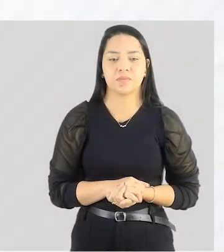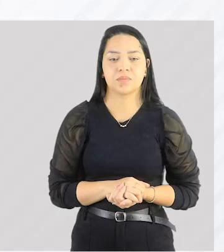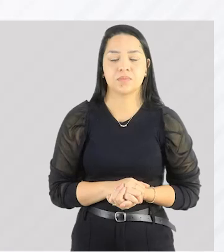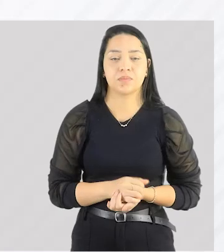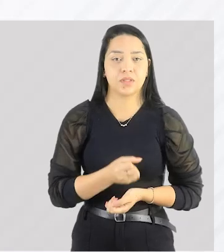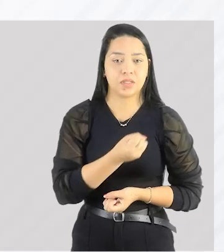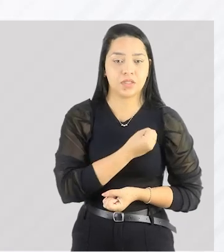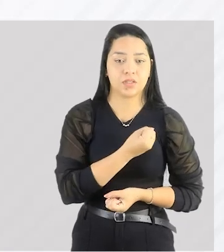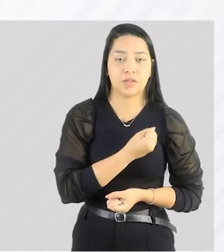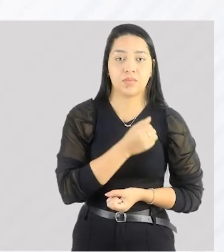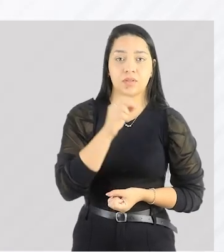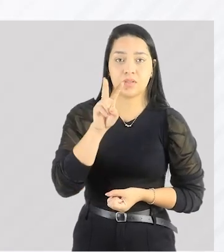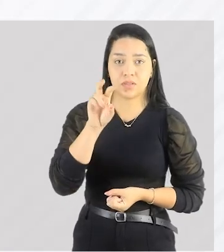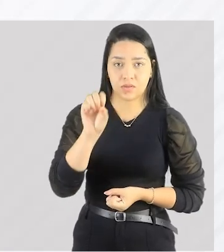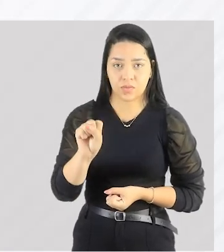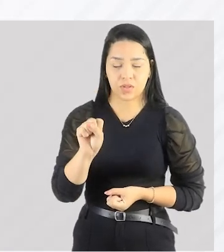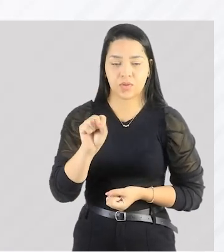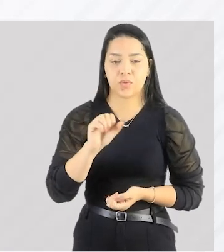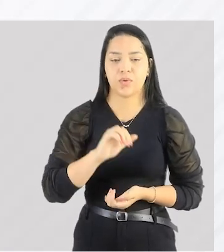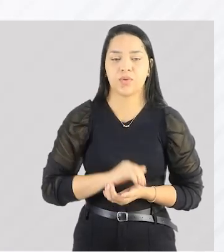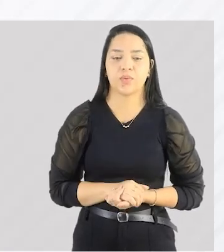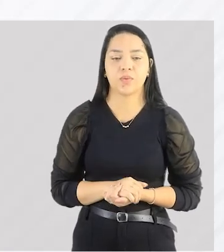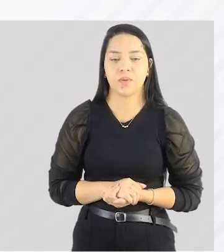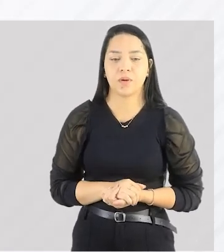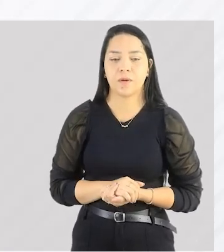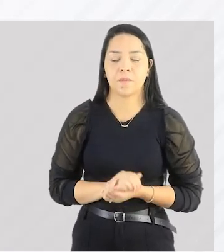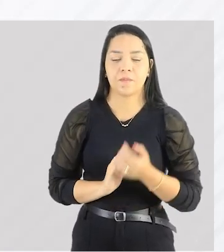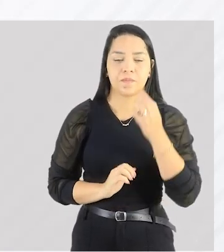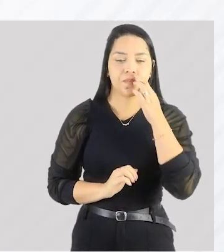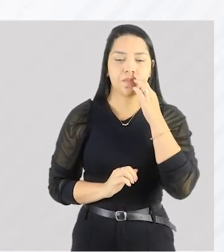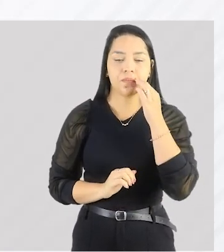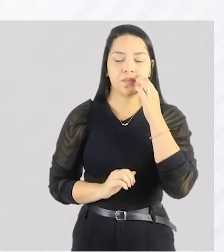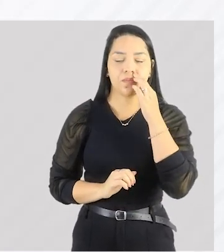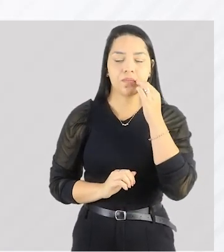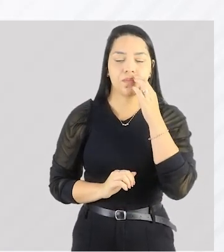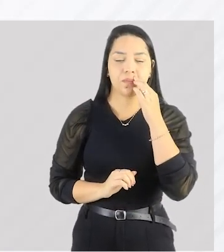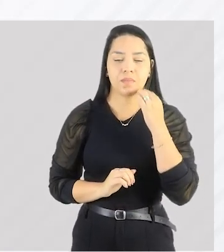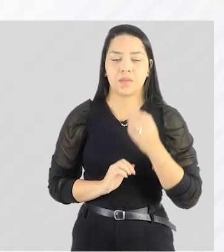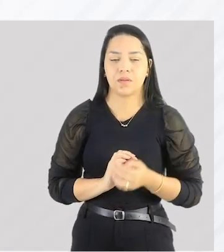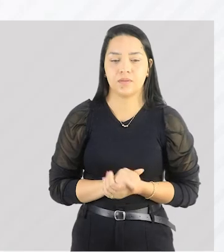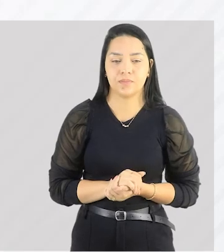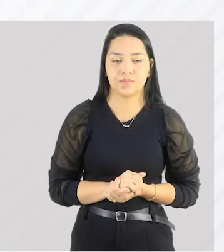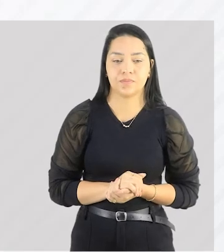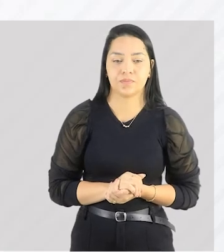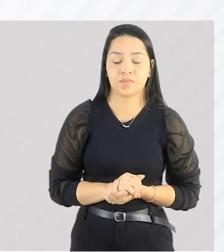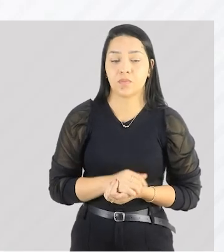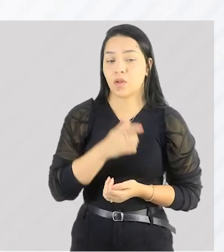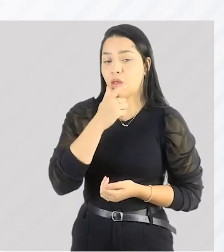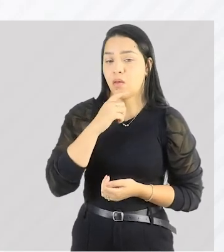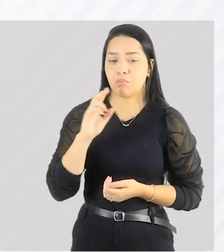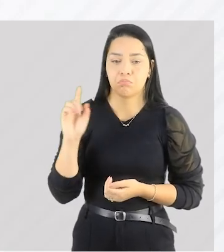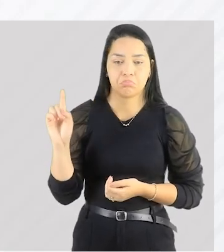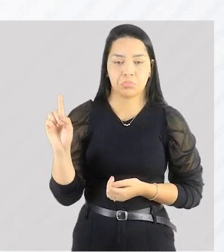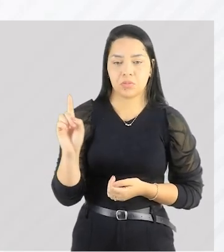A próxima é a questão de número 58, tá ok? Questão de número 58 diz o